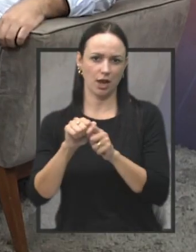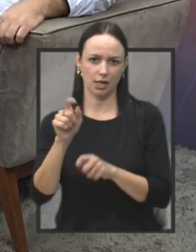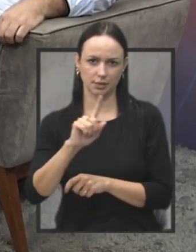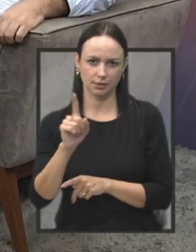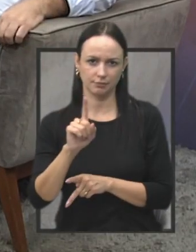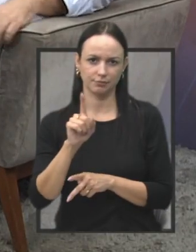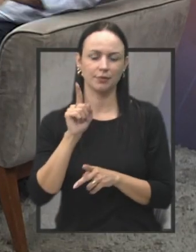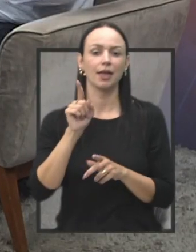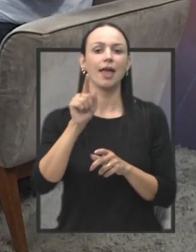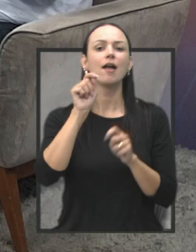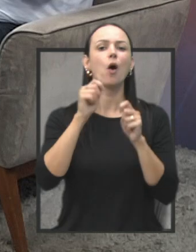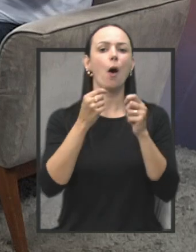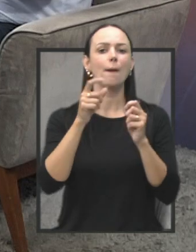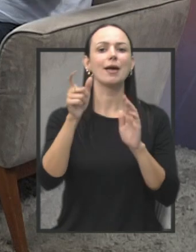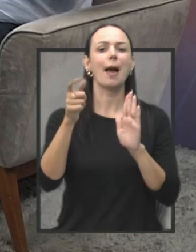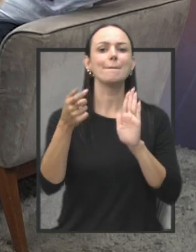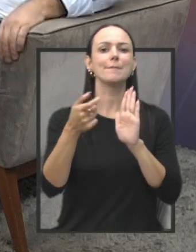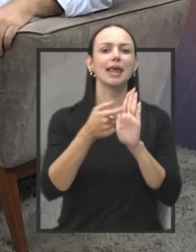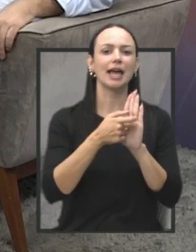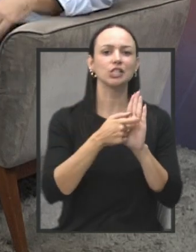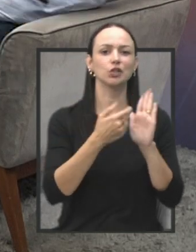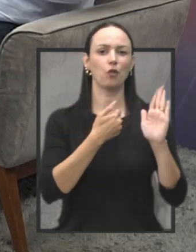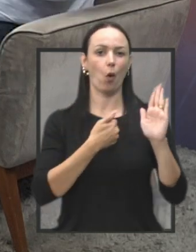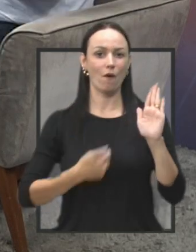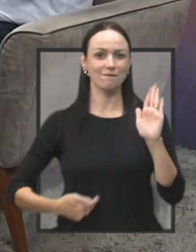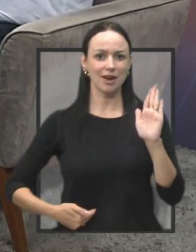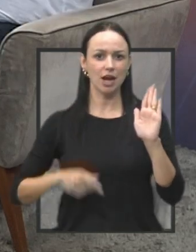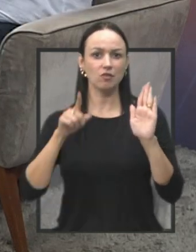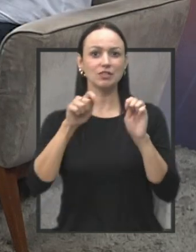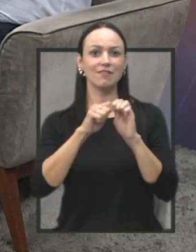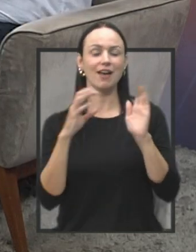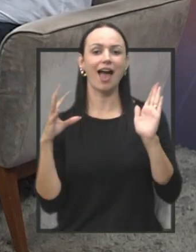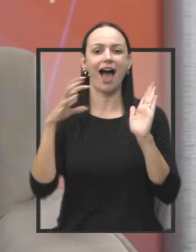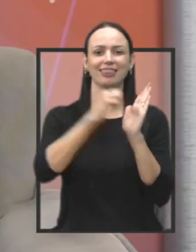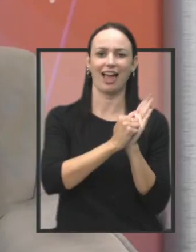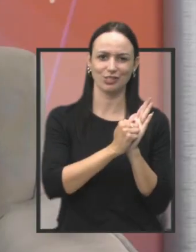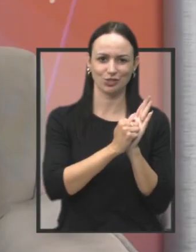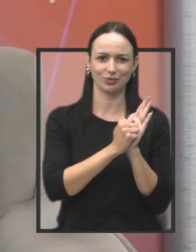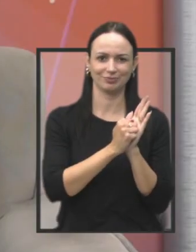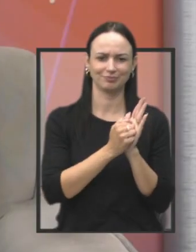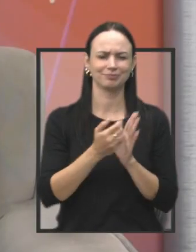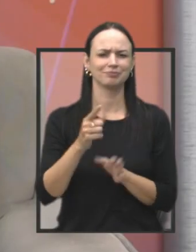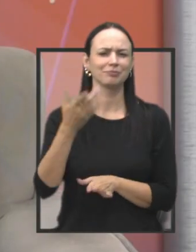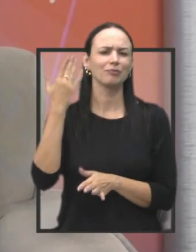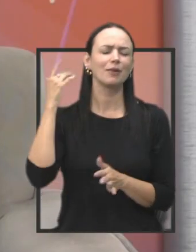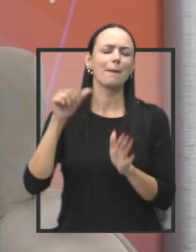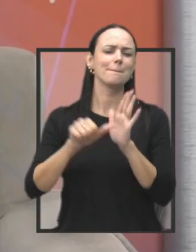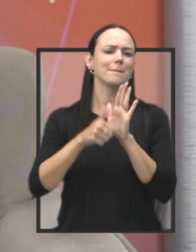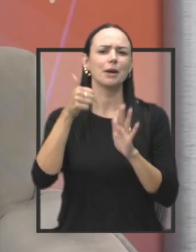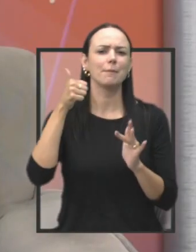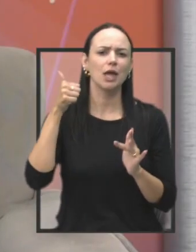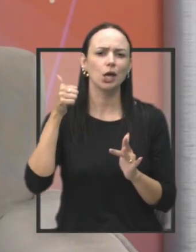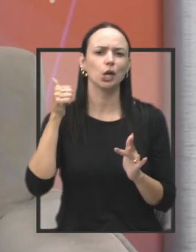cadastro nesse aplicativo do governo federal. Corretamente. Quando o primeiro contato, o primeiro cadastro